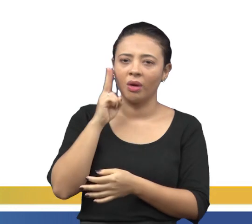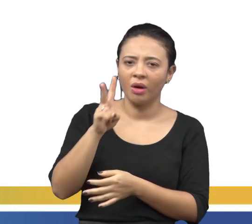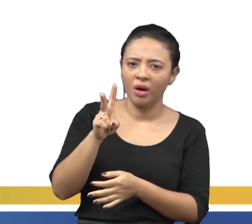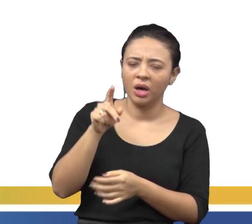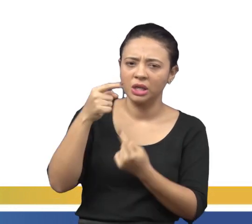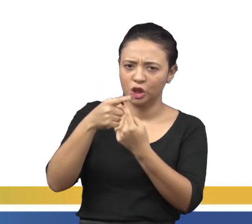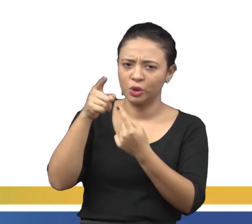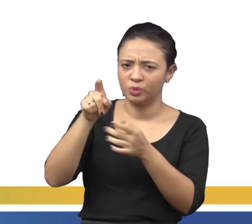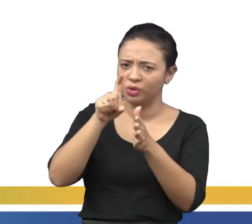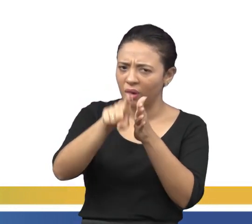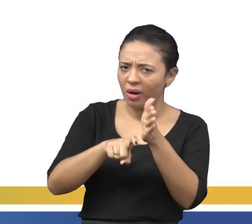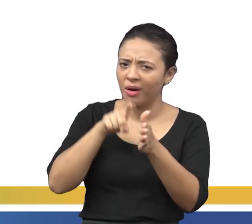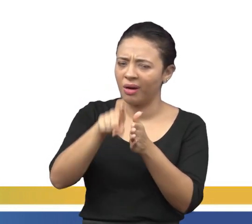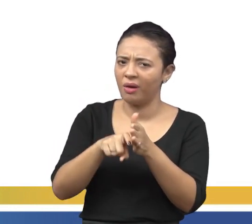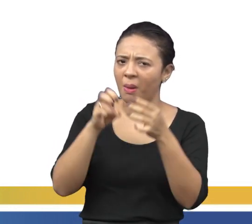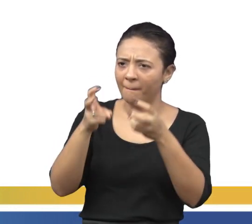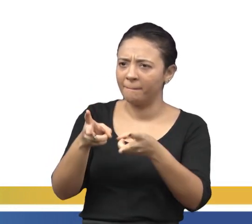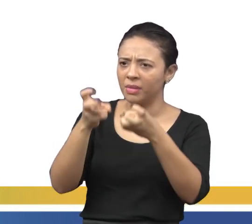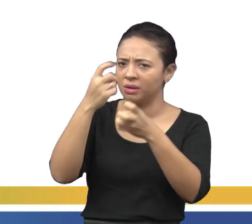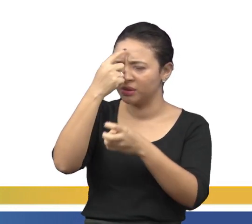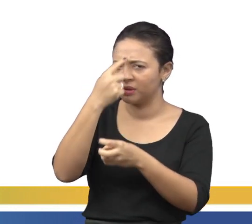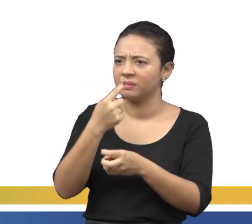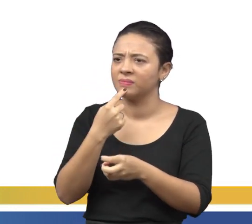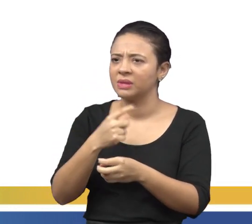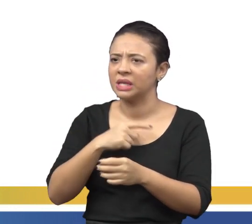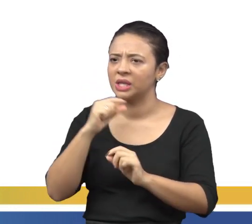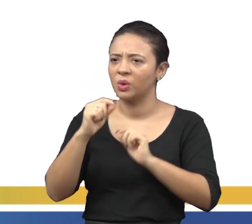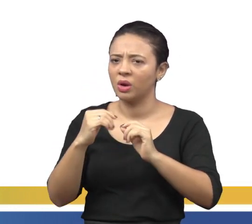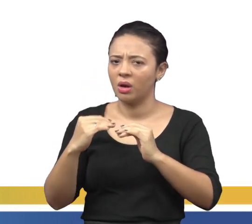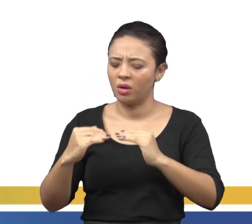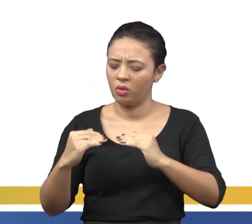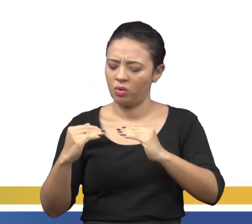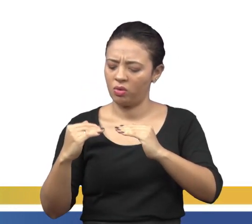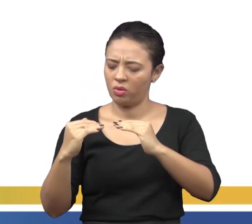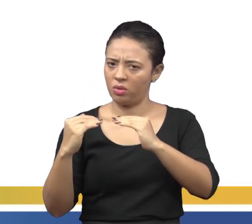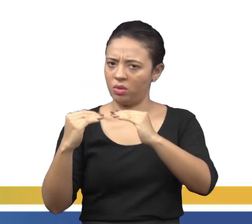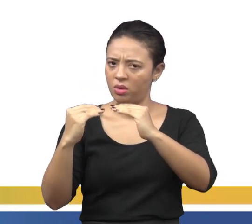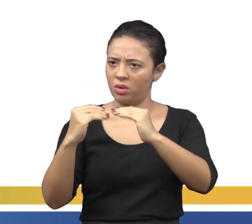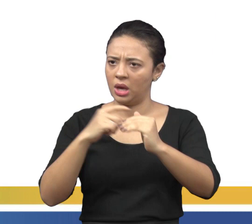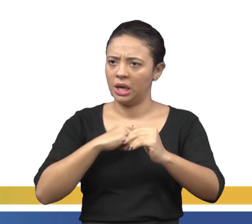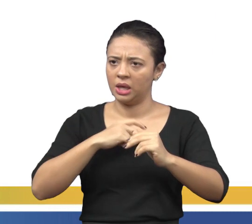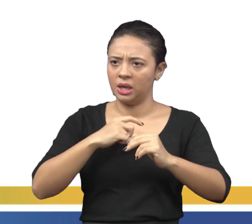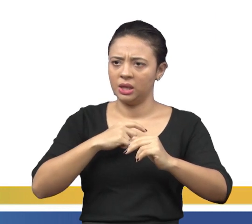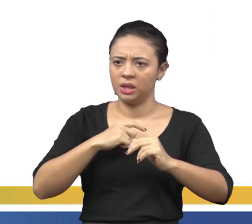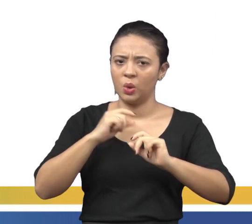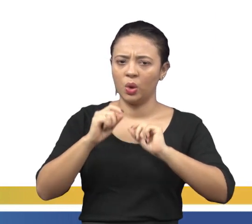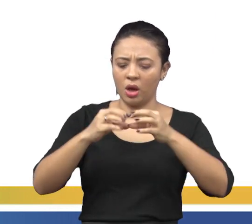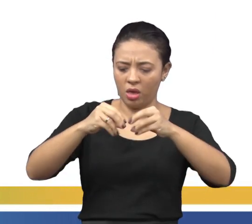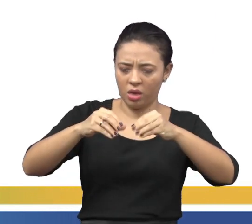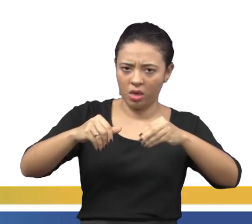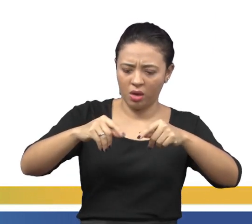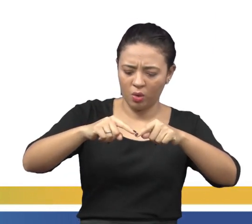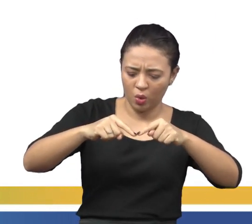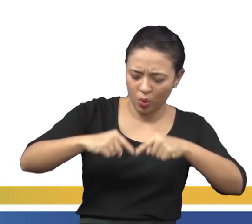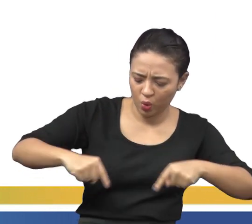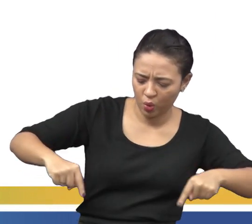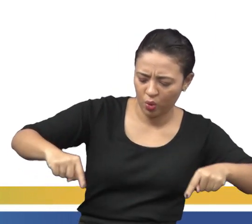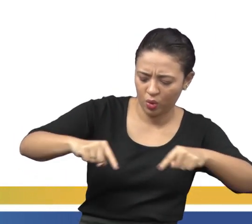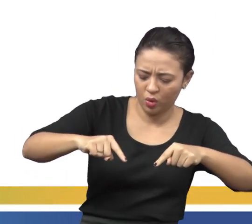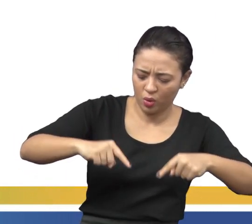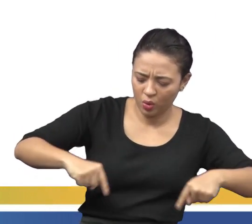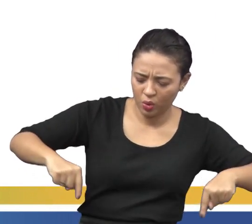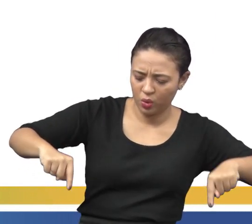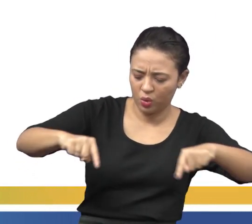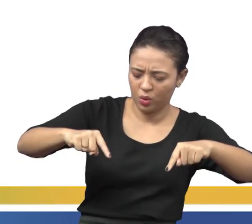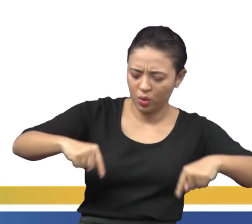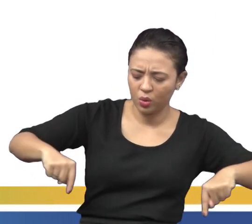agricultura, você pode perceber na imagem que tem degraus, tá? É um pequeno espaço de terra. Ou seja, tu vai